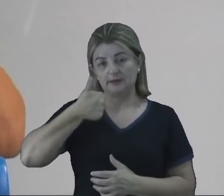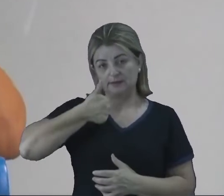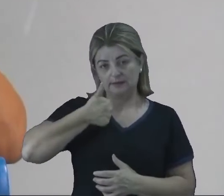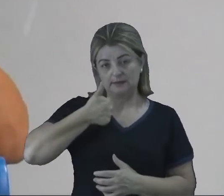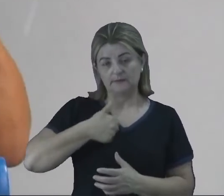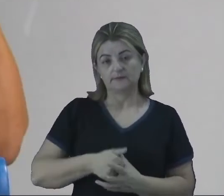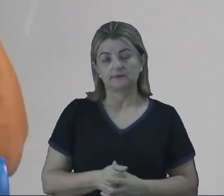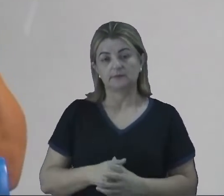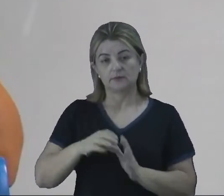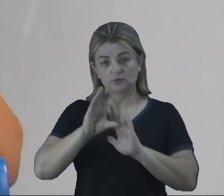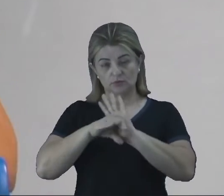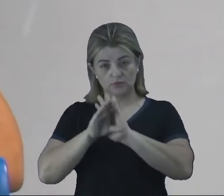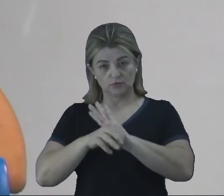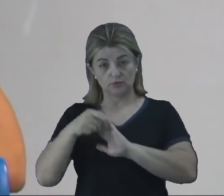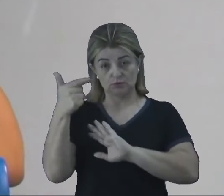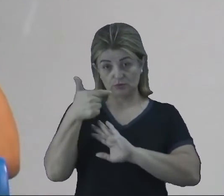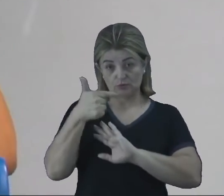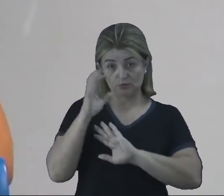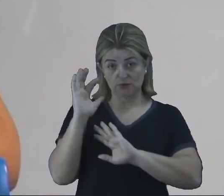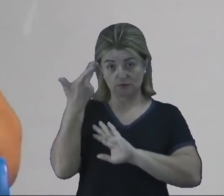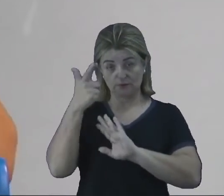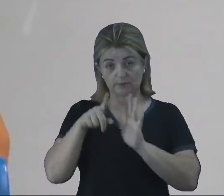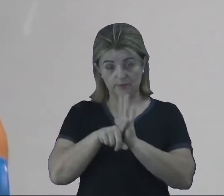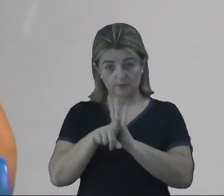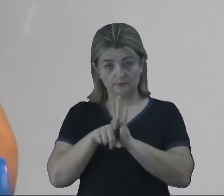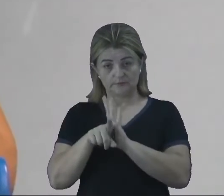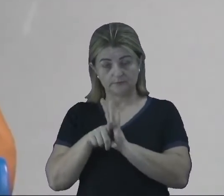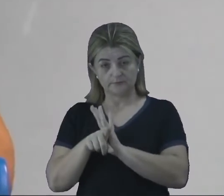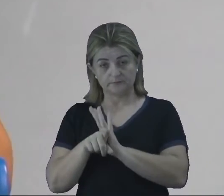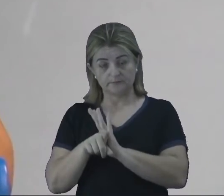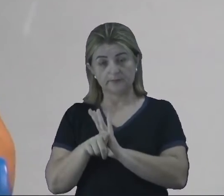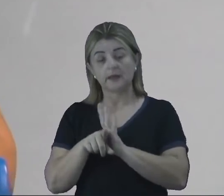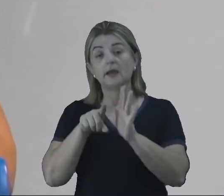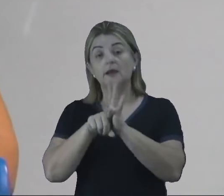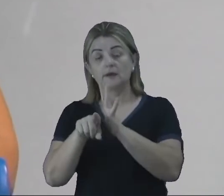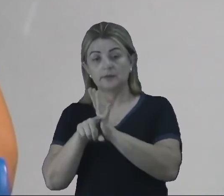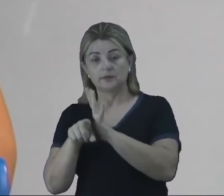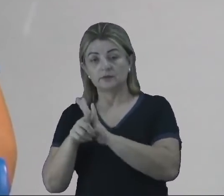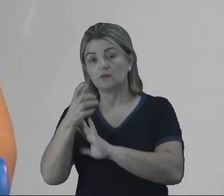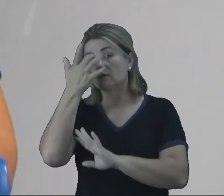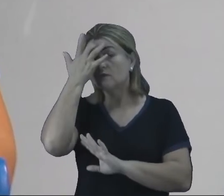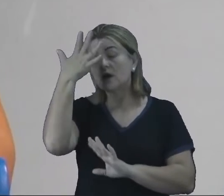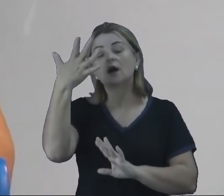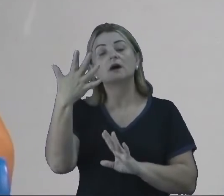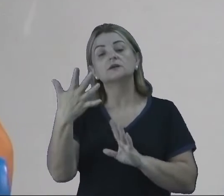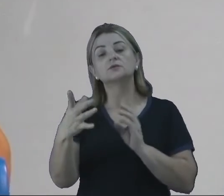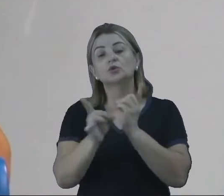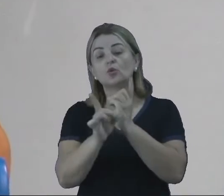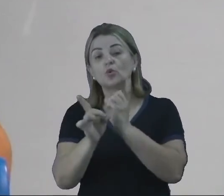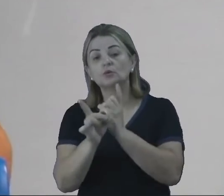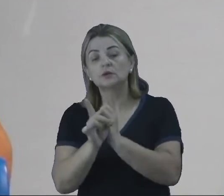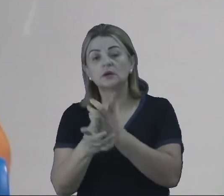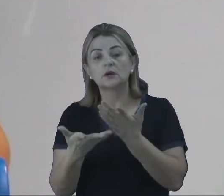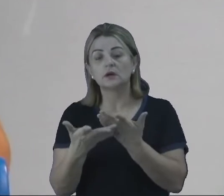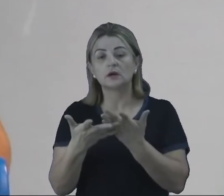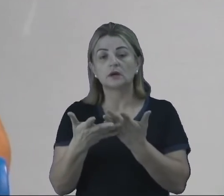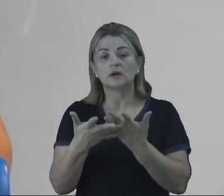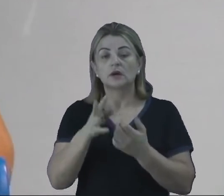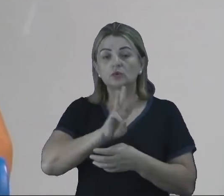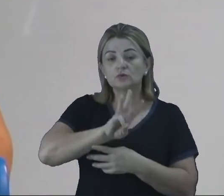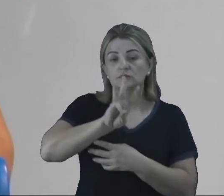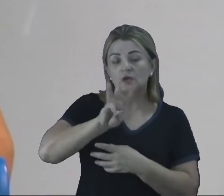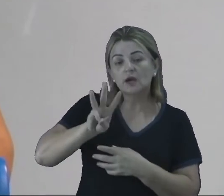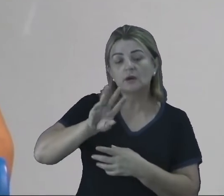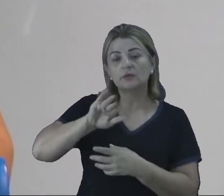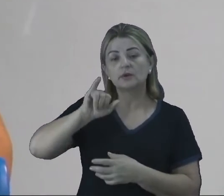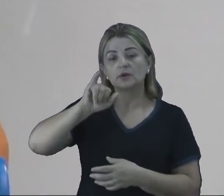dois textos trazem orgulho da nação. Não, não são os dois, só o primeiro. Na letra B, ele diz que a exaltação da natureza